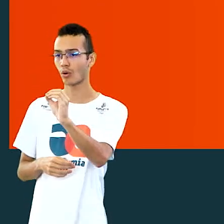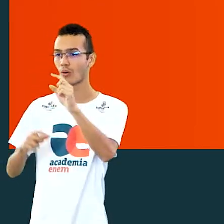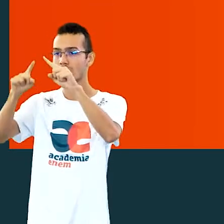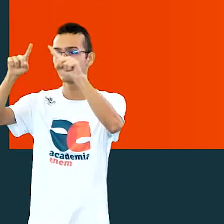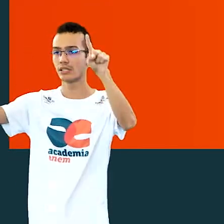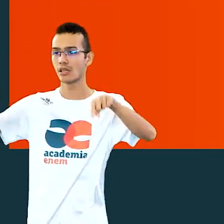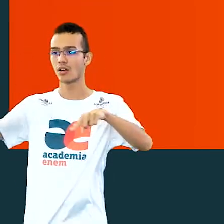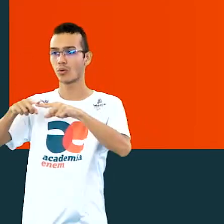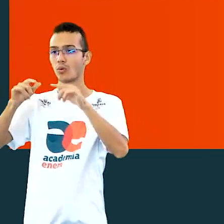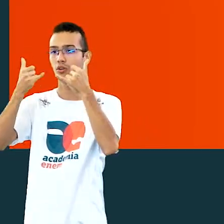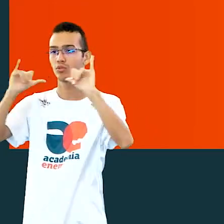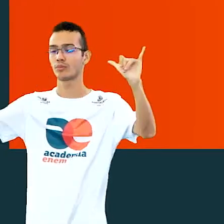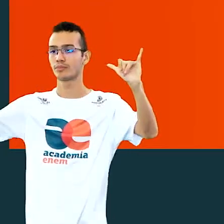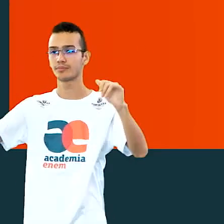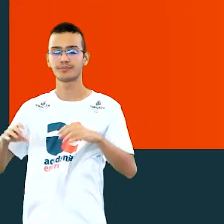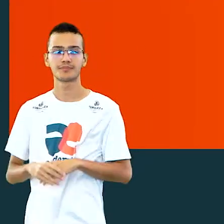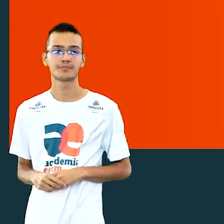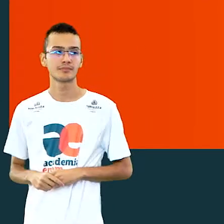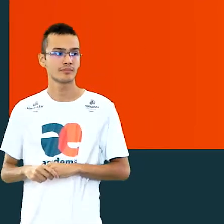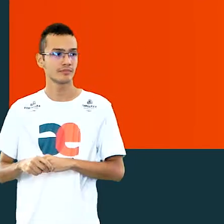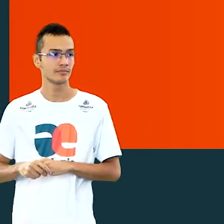Não, porque o circuito estaria o quê?